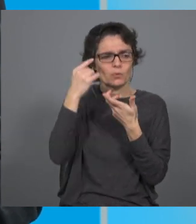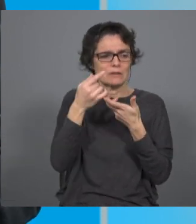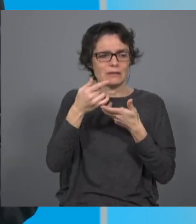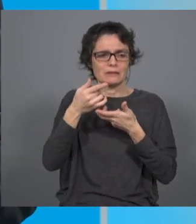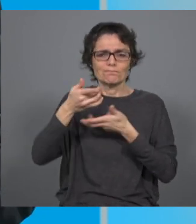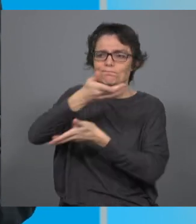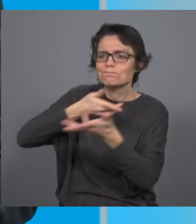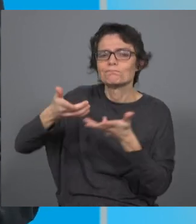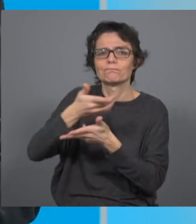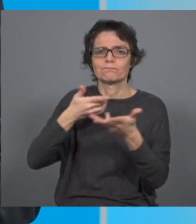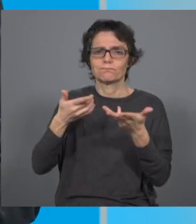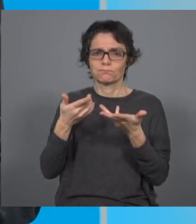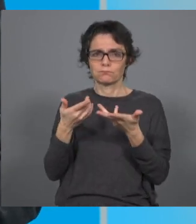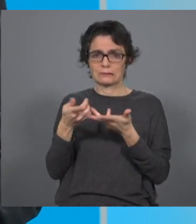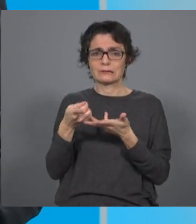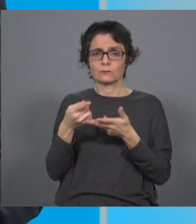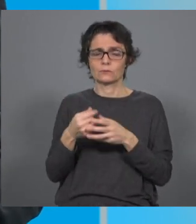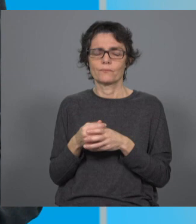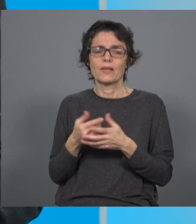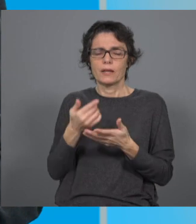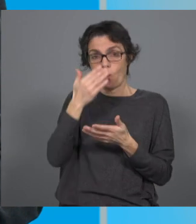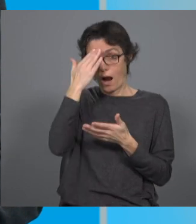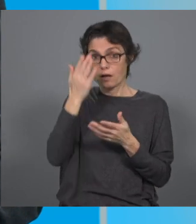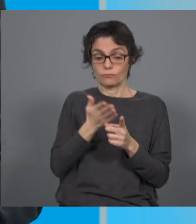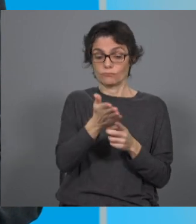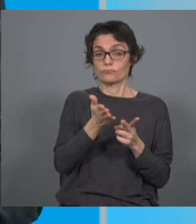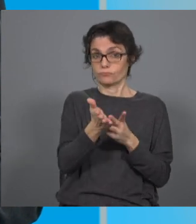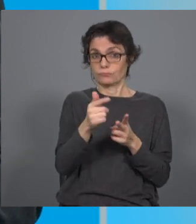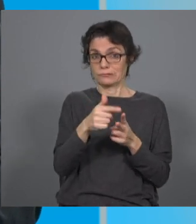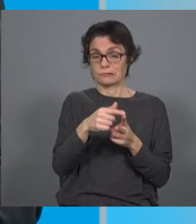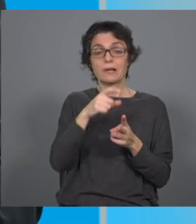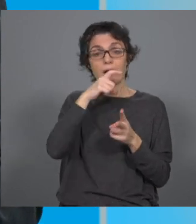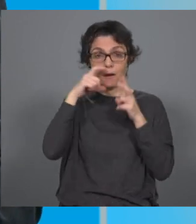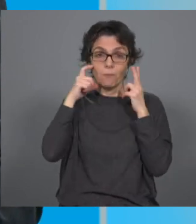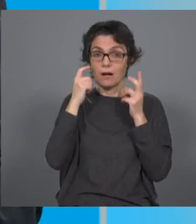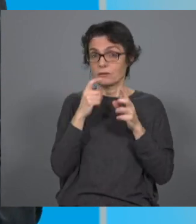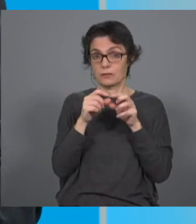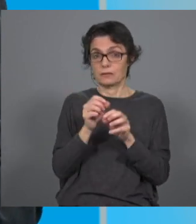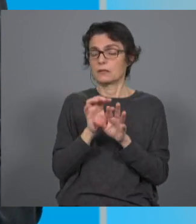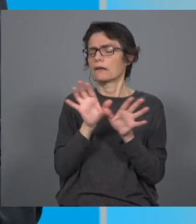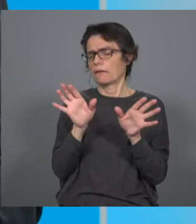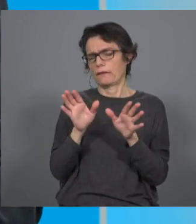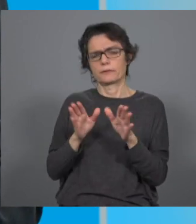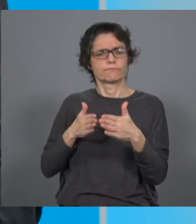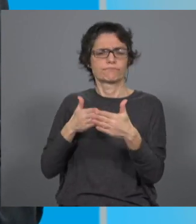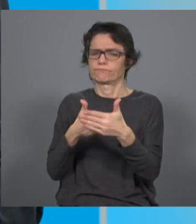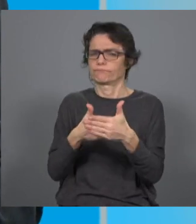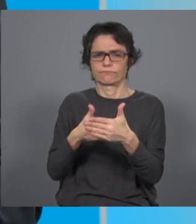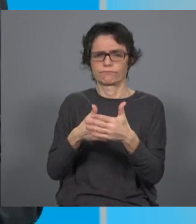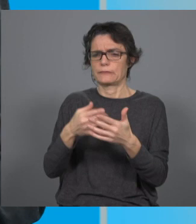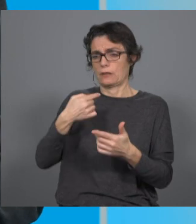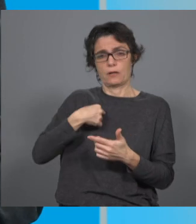tendências aparentemente opostas. Uma primeira tendência, de facto, a máscara veio criar uma barreira entre o eu e o